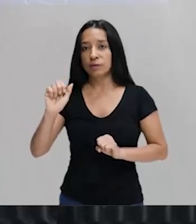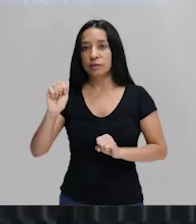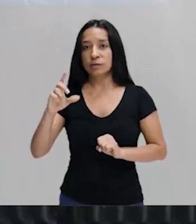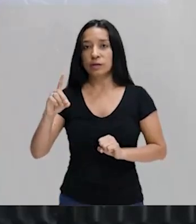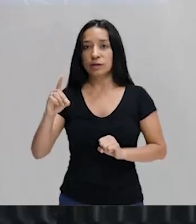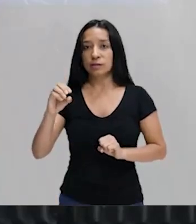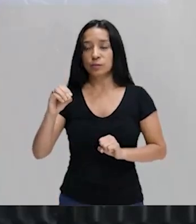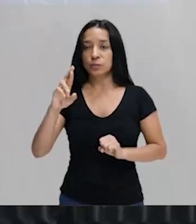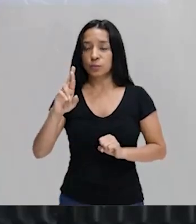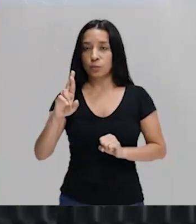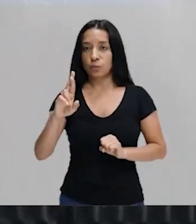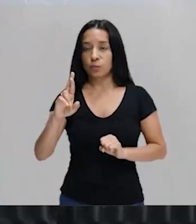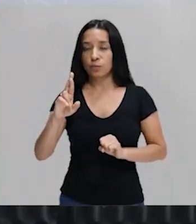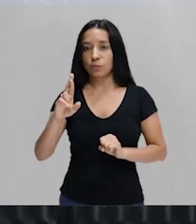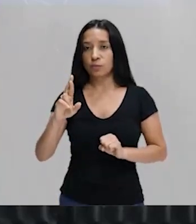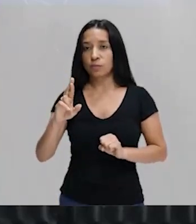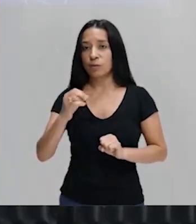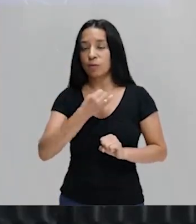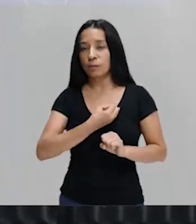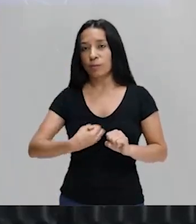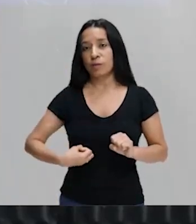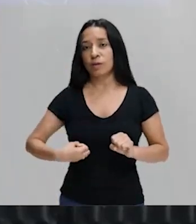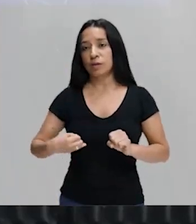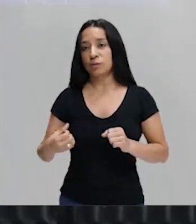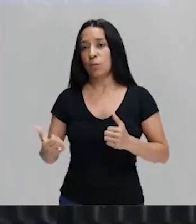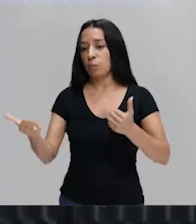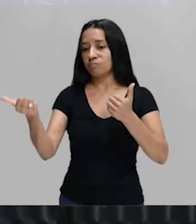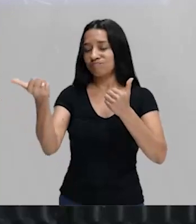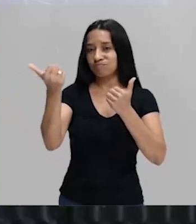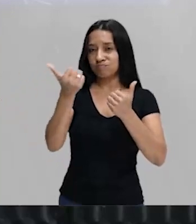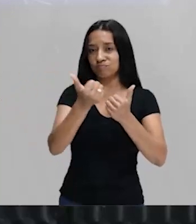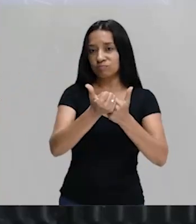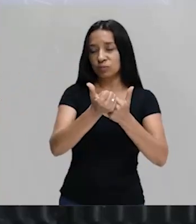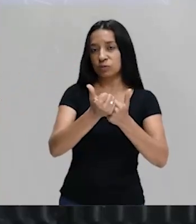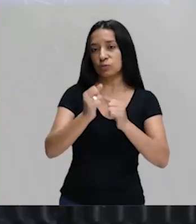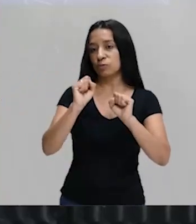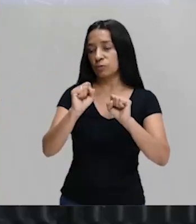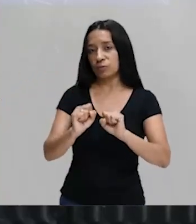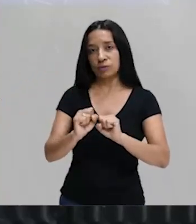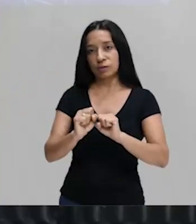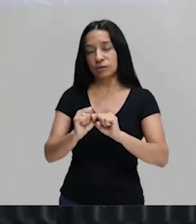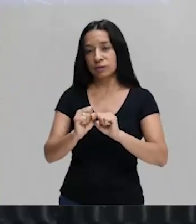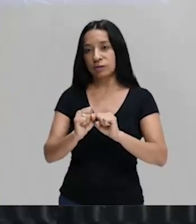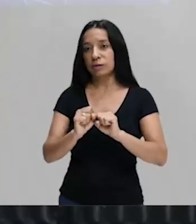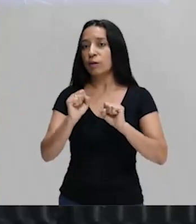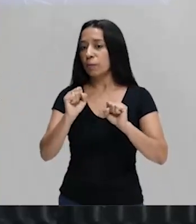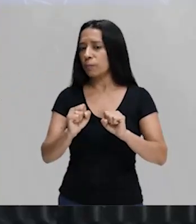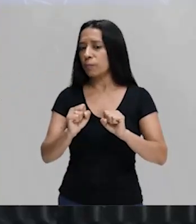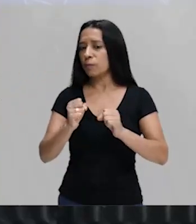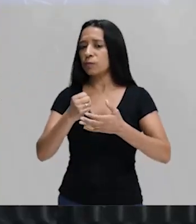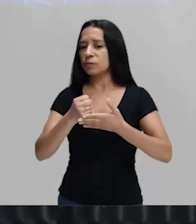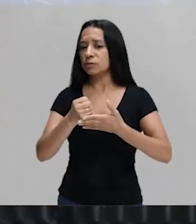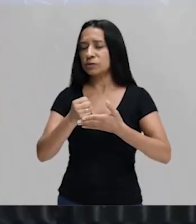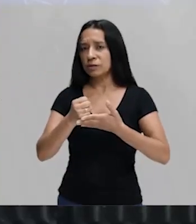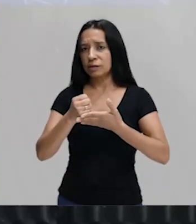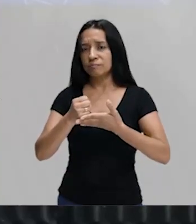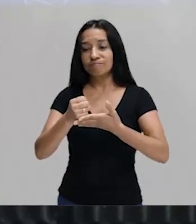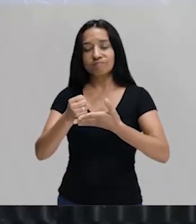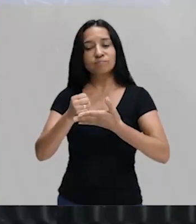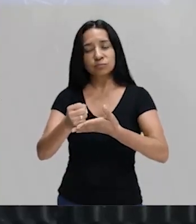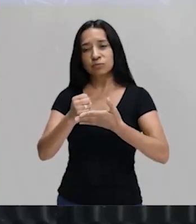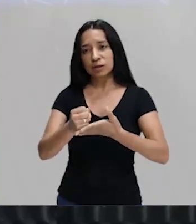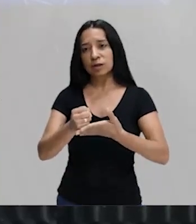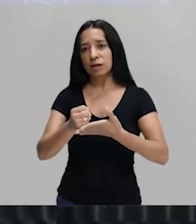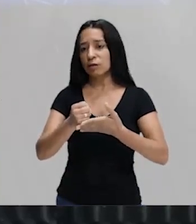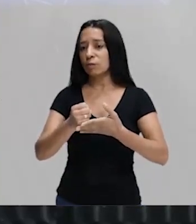que o imperador assume o poder, ele vai poder contar com esse dispositivo. Ele